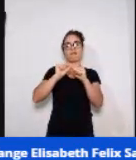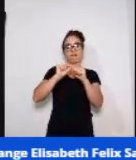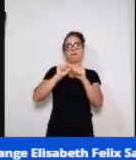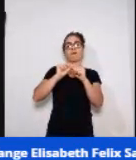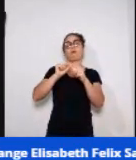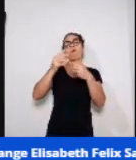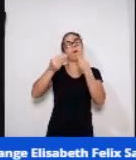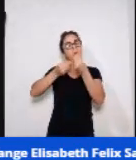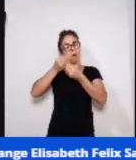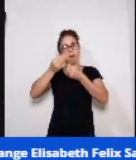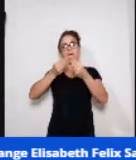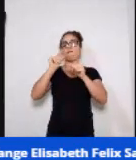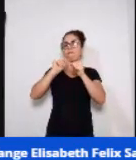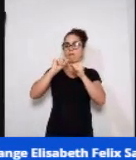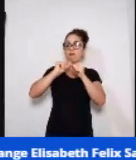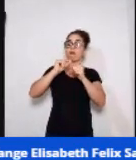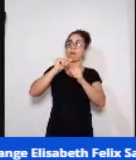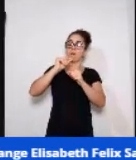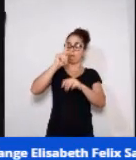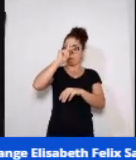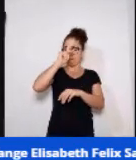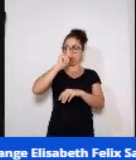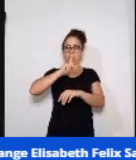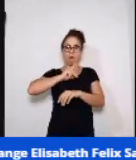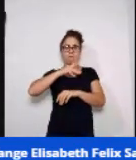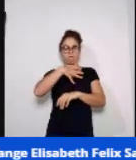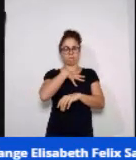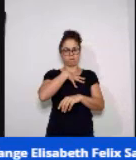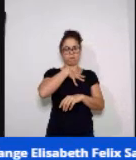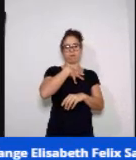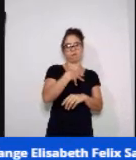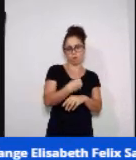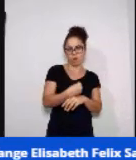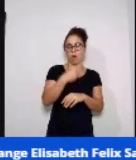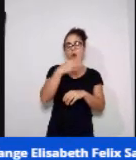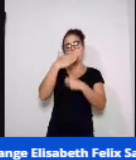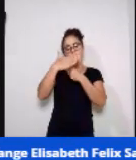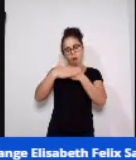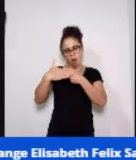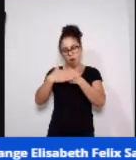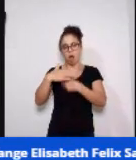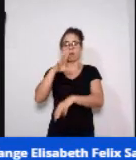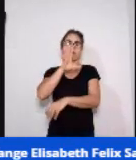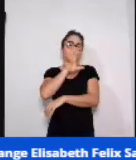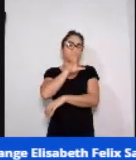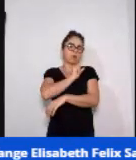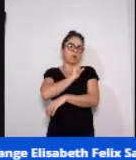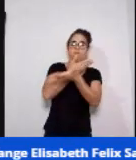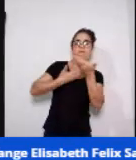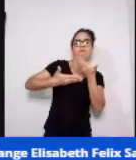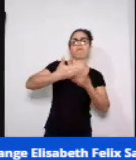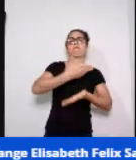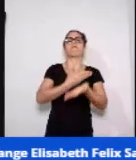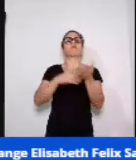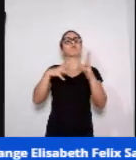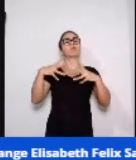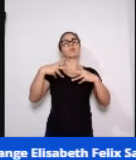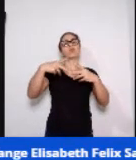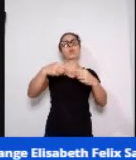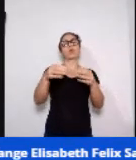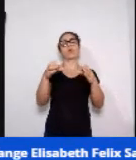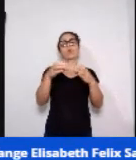faríamos para os nossos filhos, né? A gente faz com amor, a gente envolve todo o grupo escolar. Os